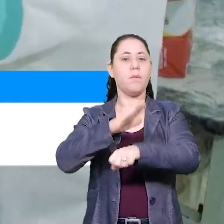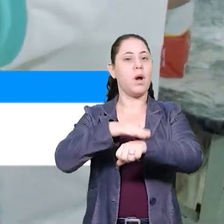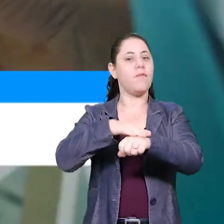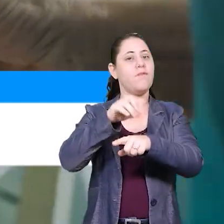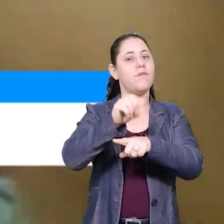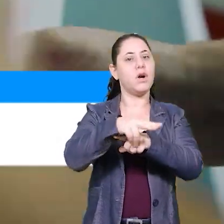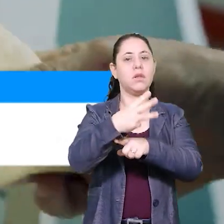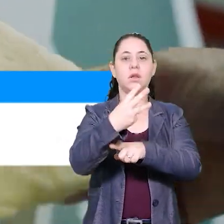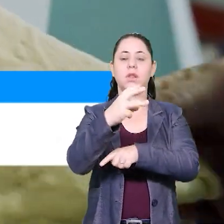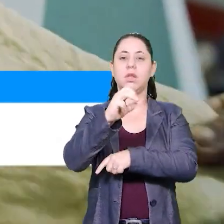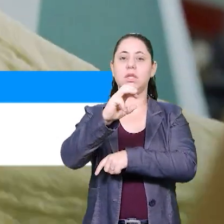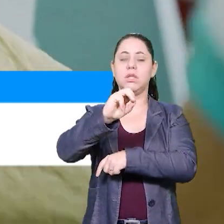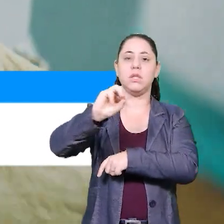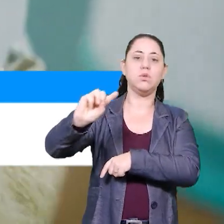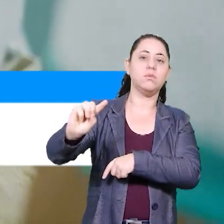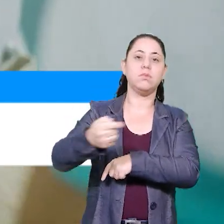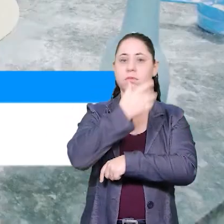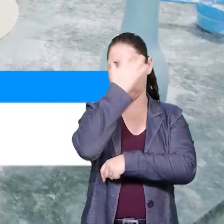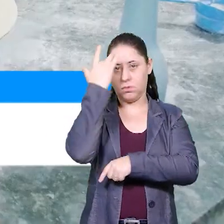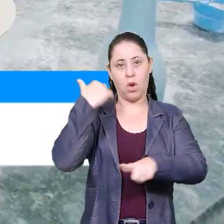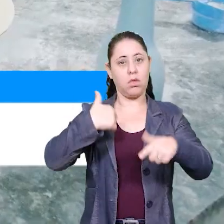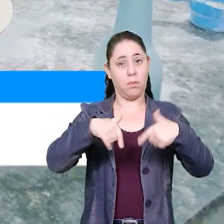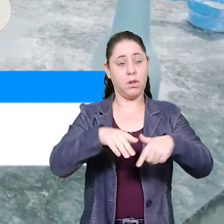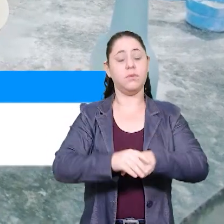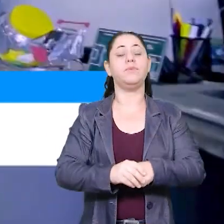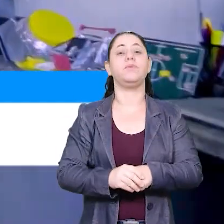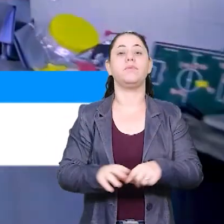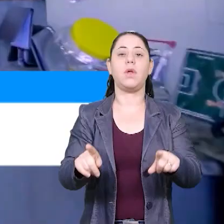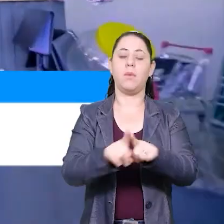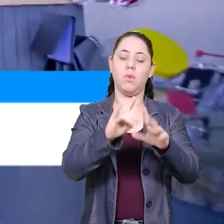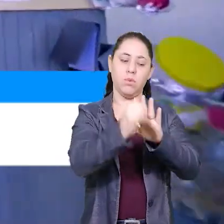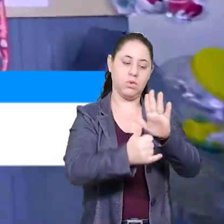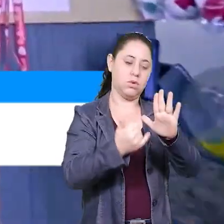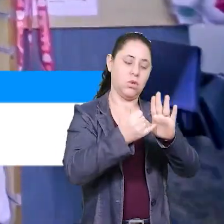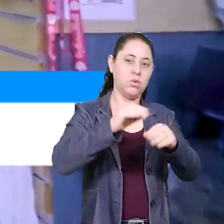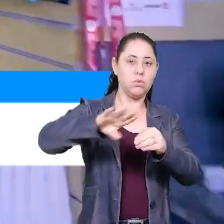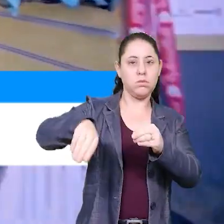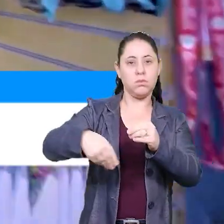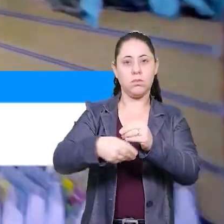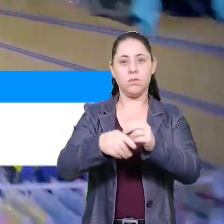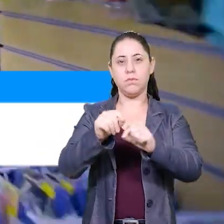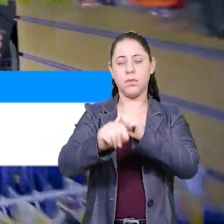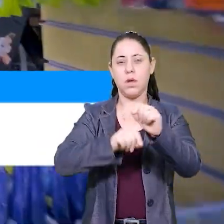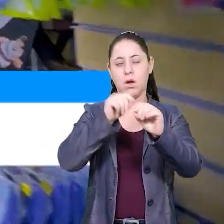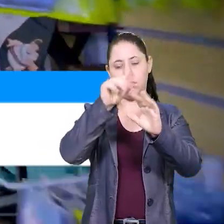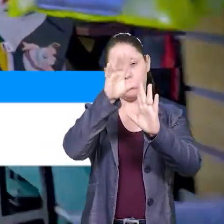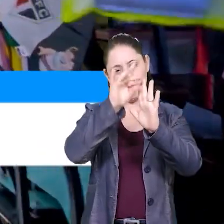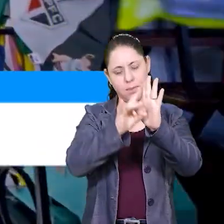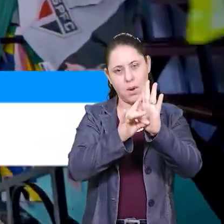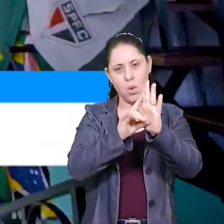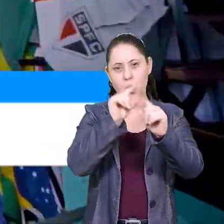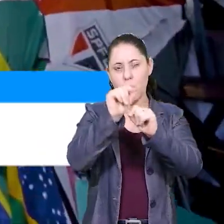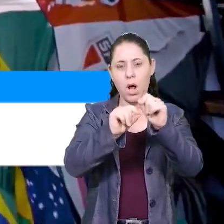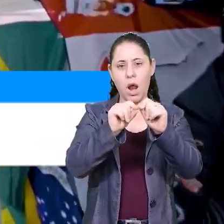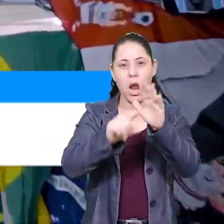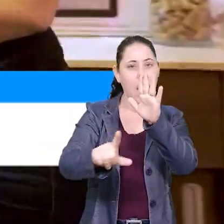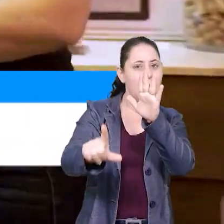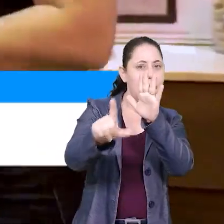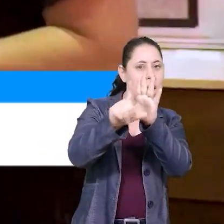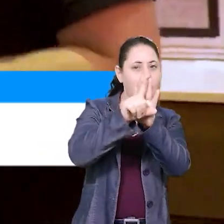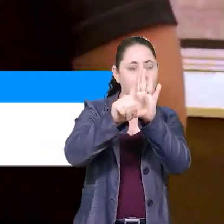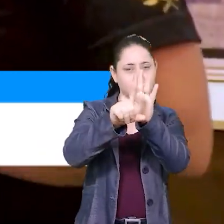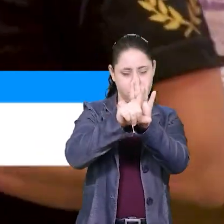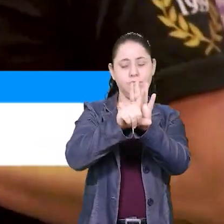que empregam mais de 300 mil trabalhadores. O projeto de lei complementar estabelece um arcabouço legal